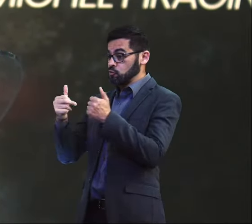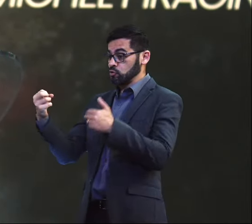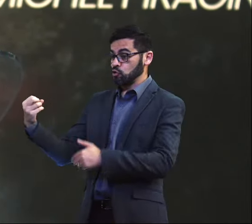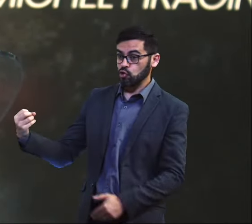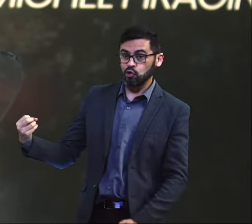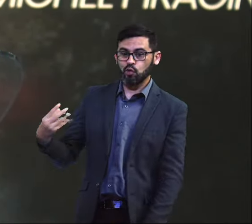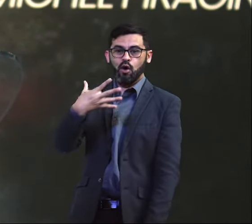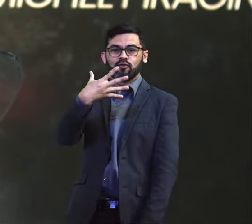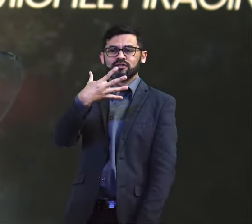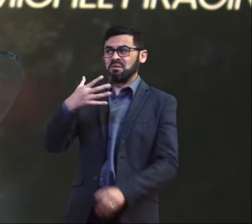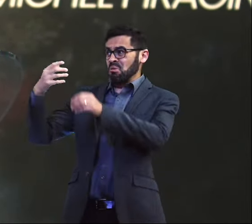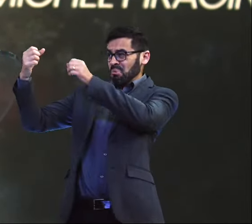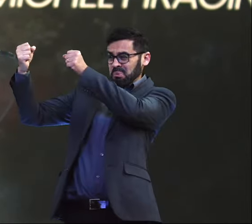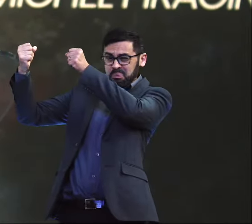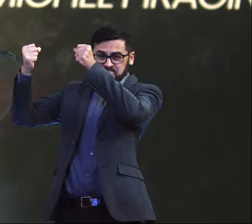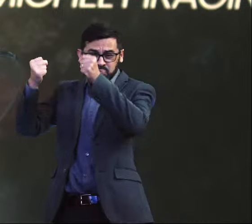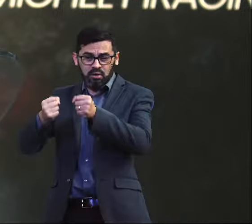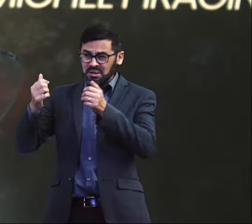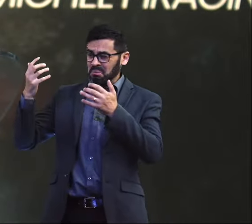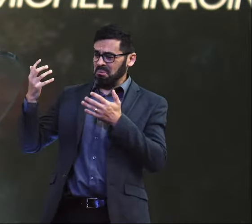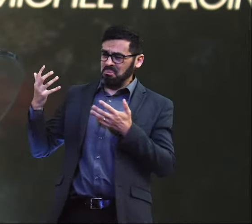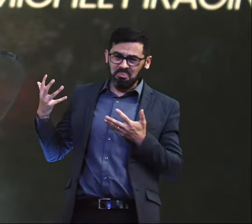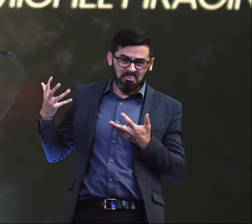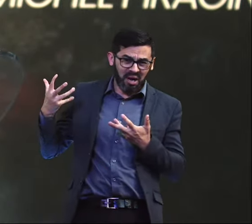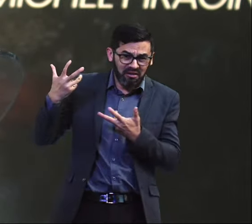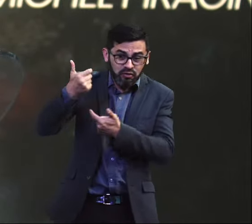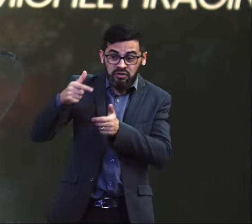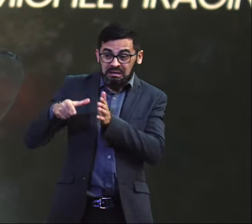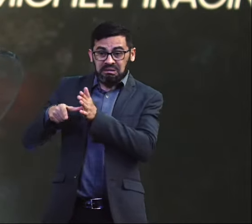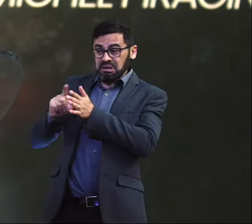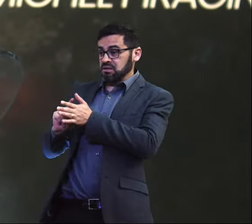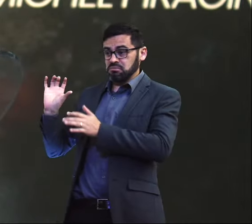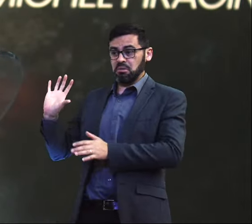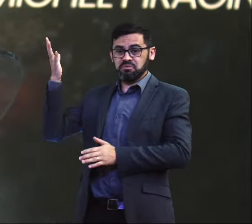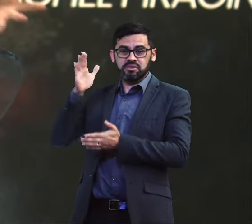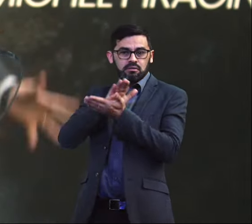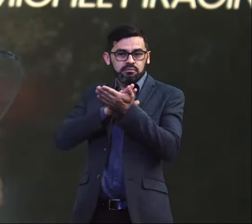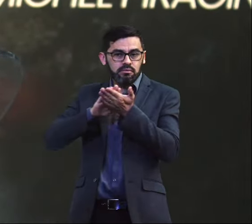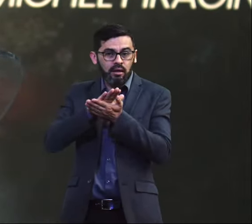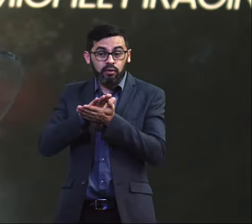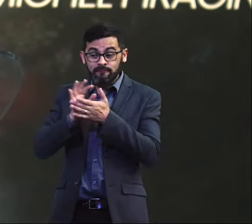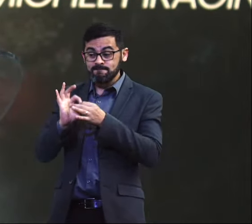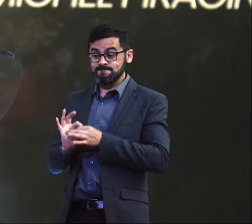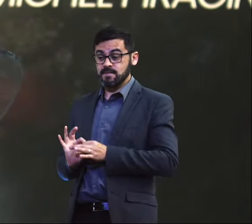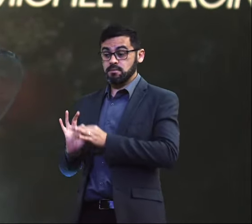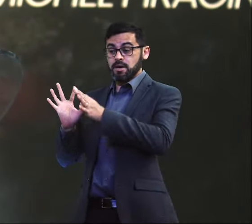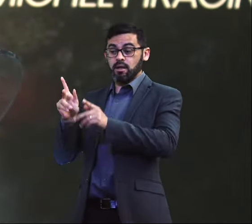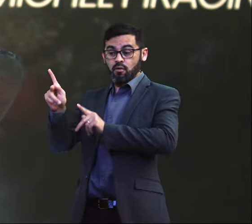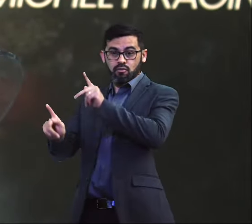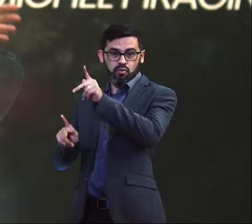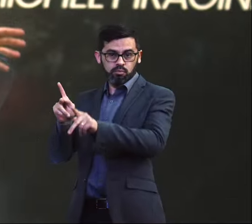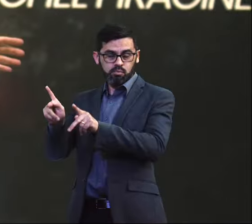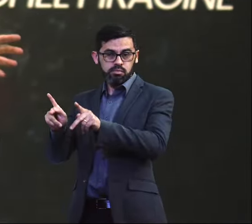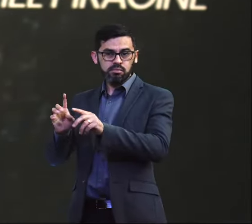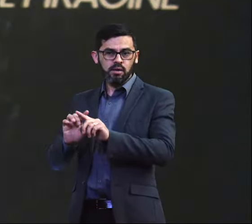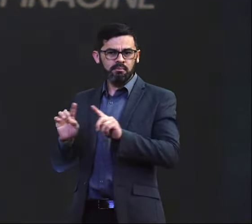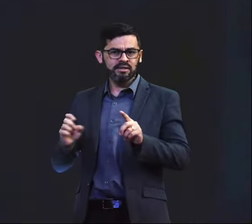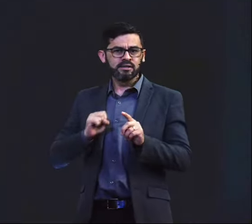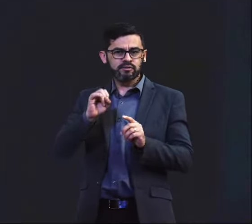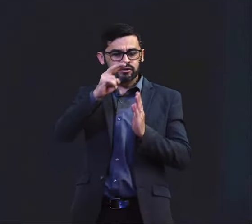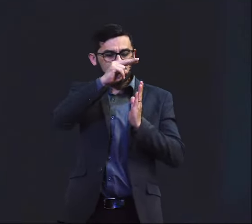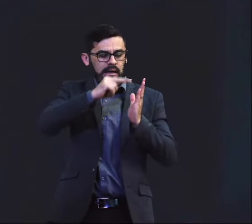inédito, poderoso, maravilhoso, que nunca foi feito antes. Vai libertar vocês. E é interessante que, se você